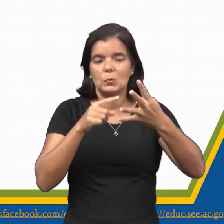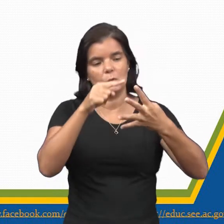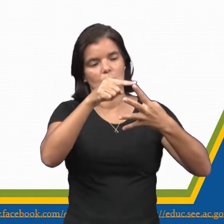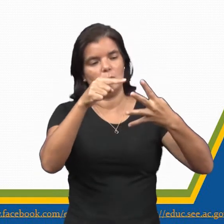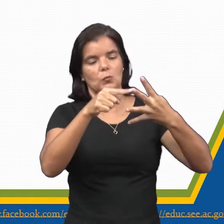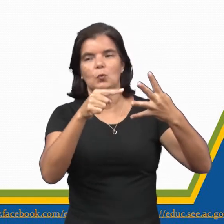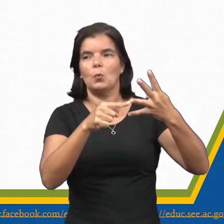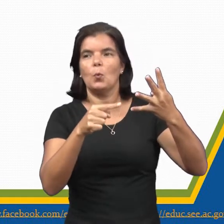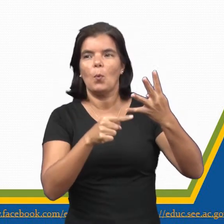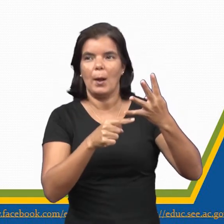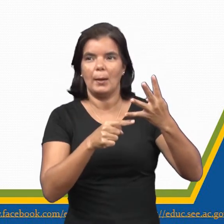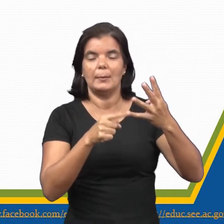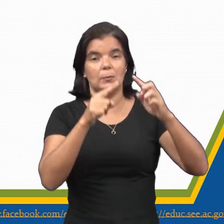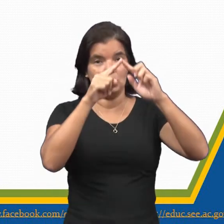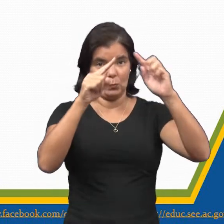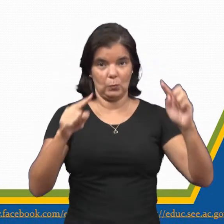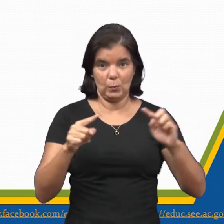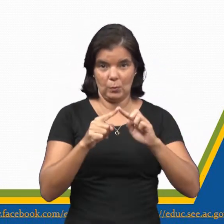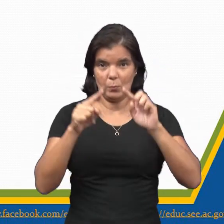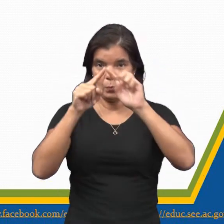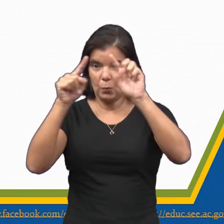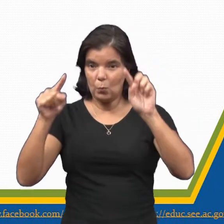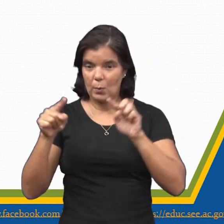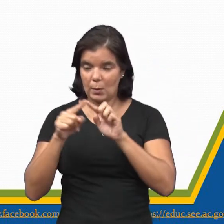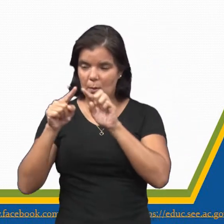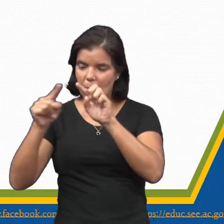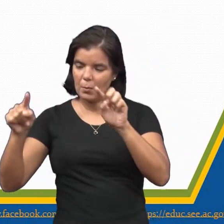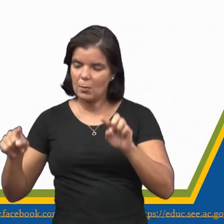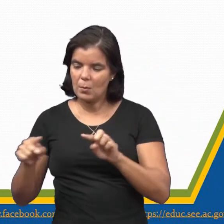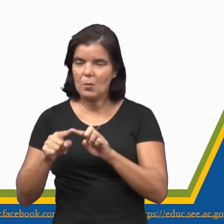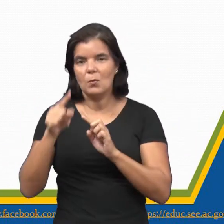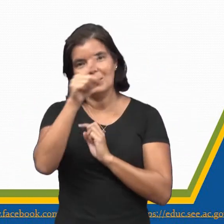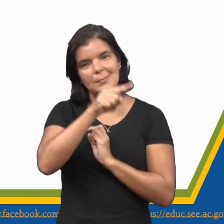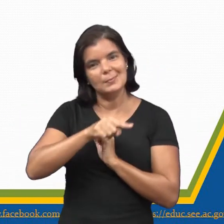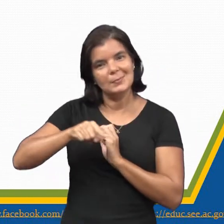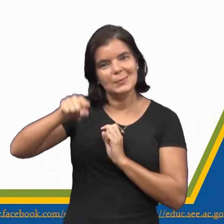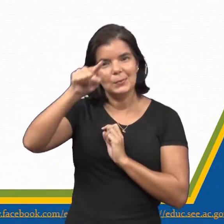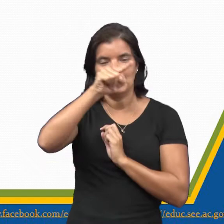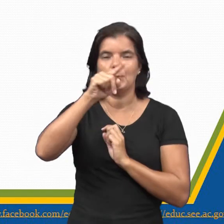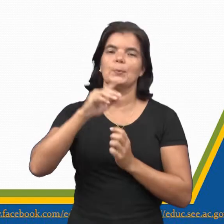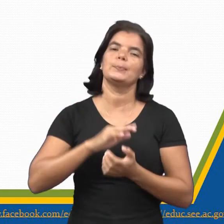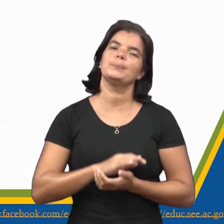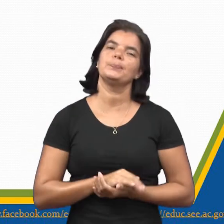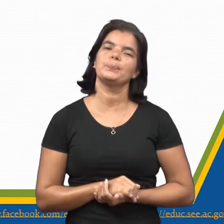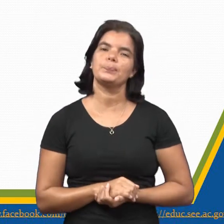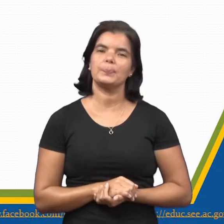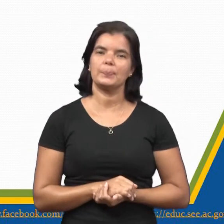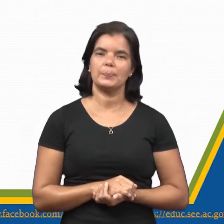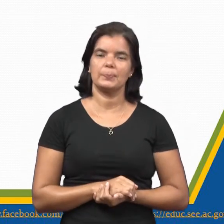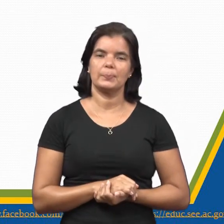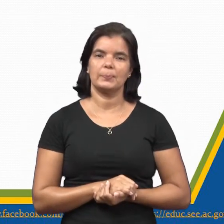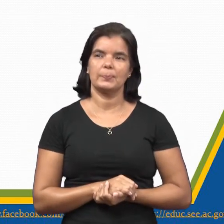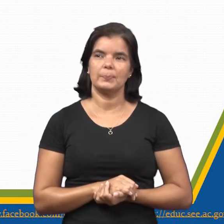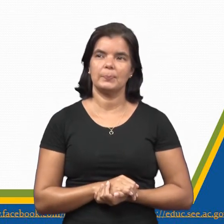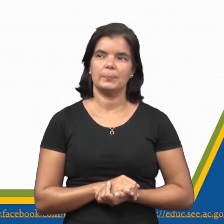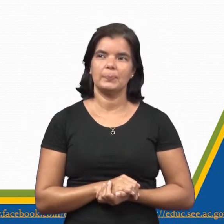quatro primeiros. O triângulo, o quadrado, o retângulo e o círculo.